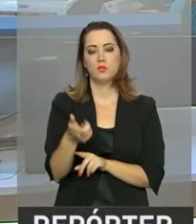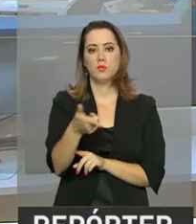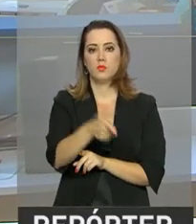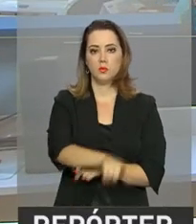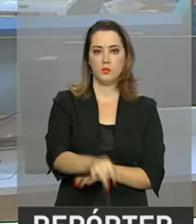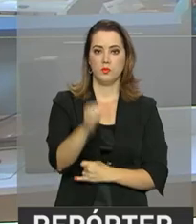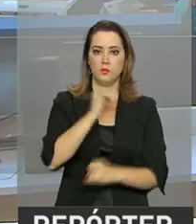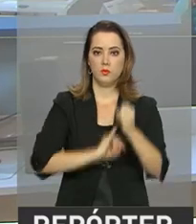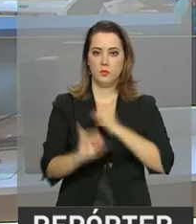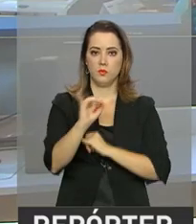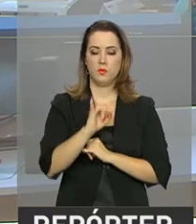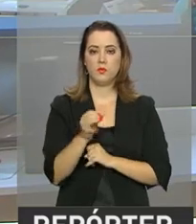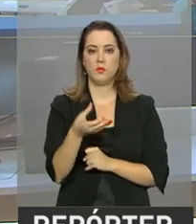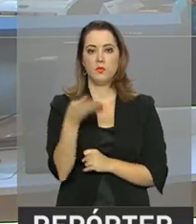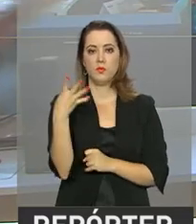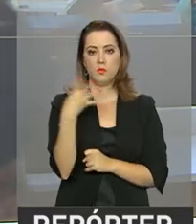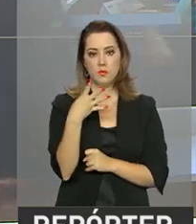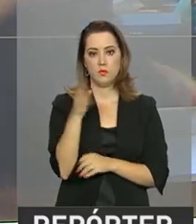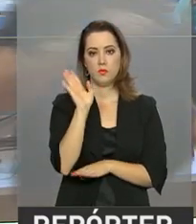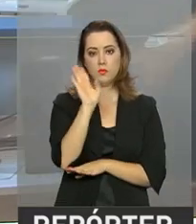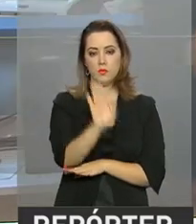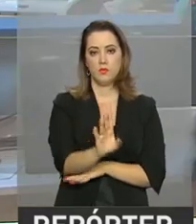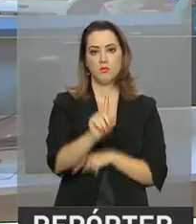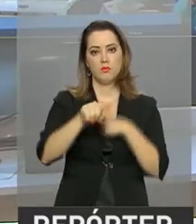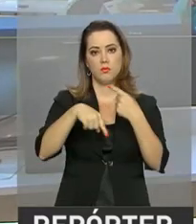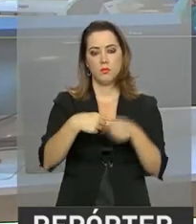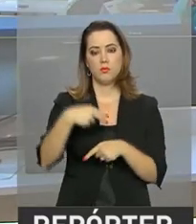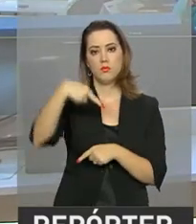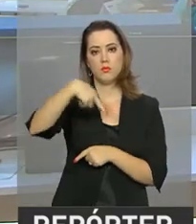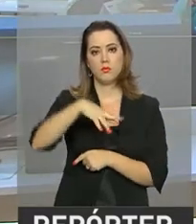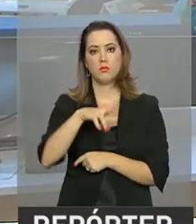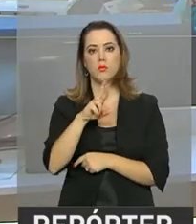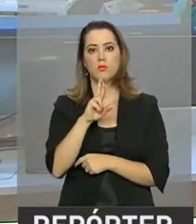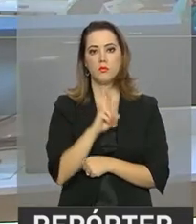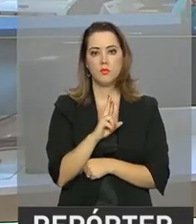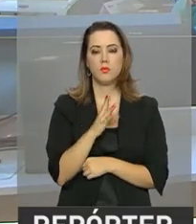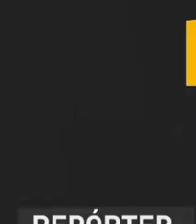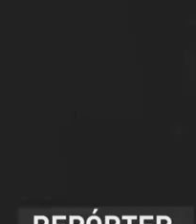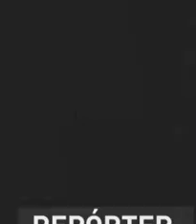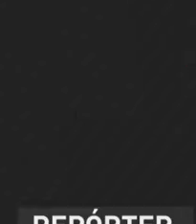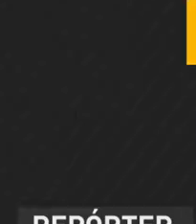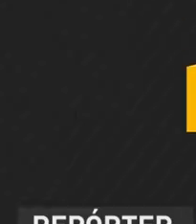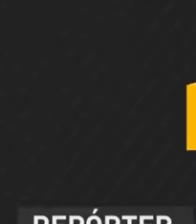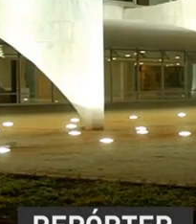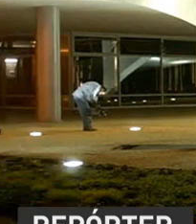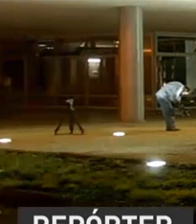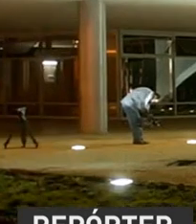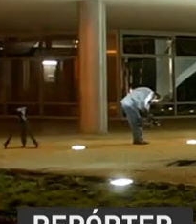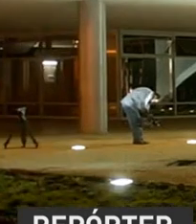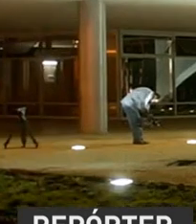qualquer momento com outras informações ou às 4 da tarde da próxima edição do repórter NBR